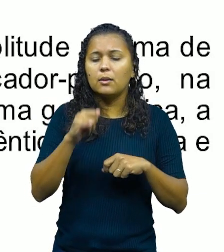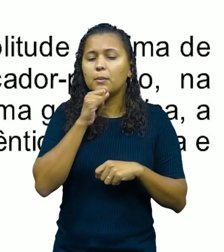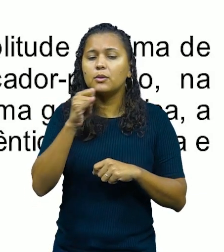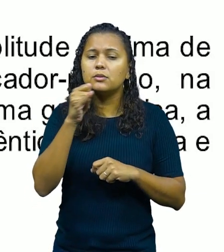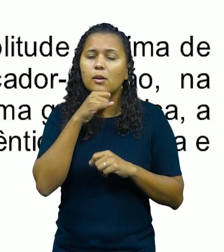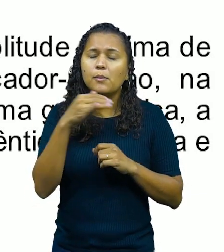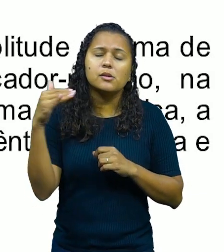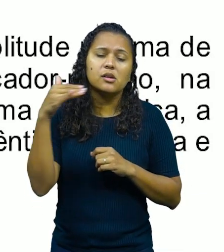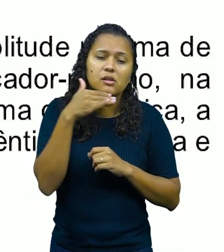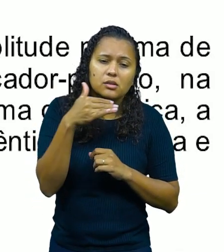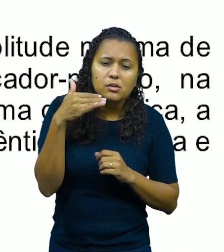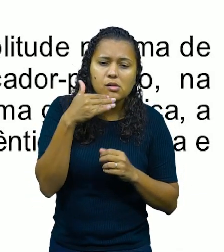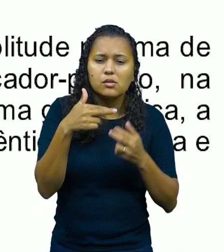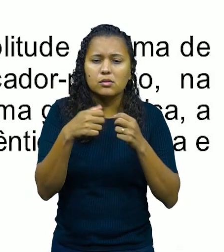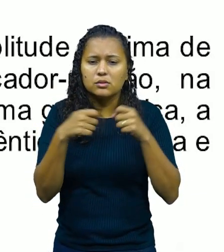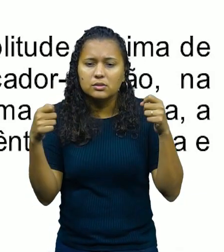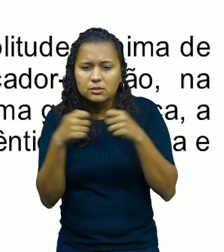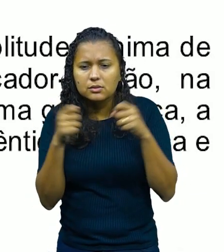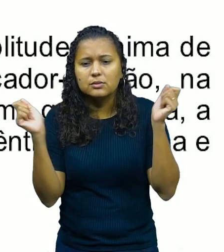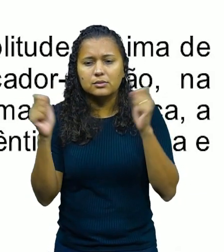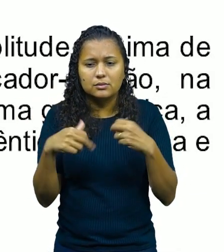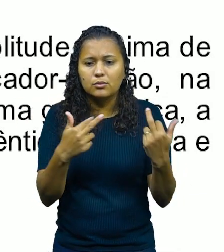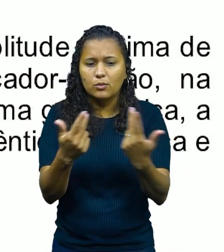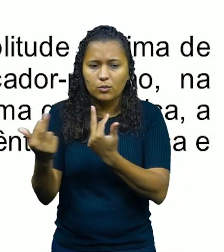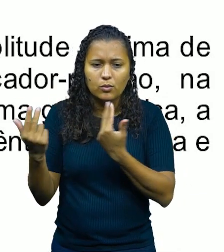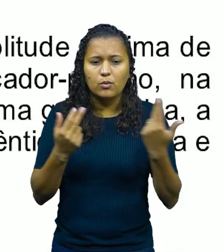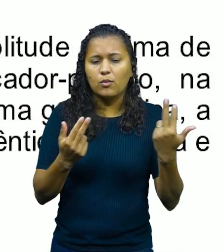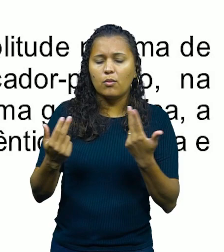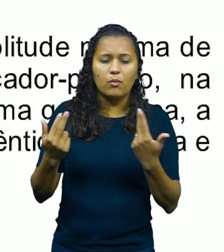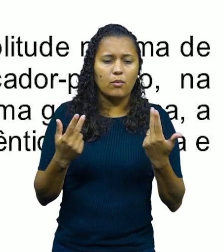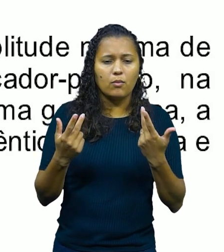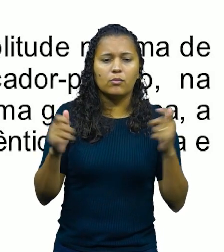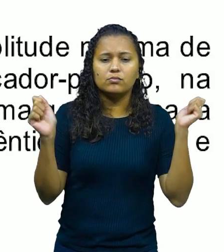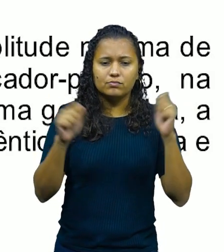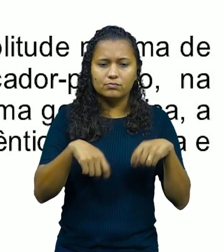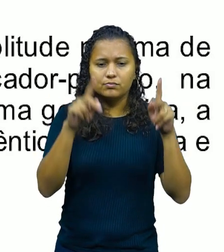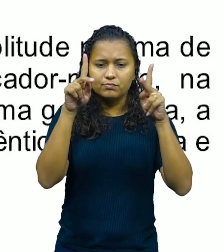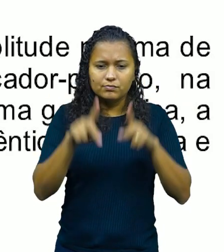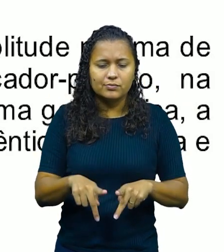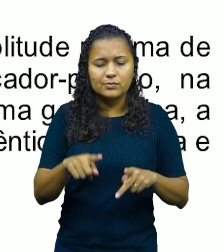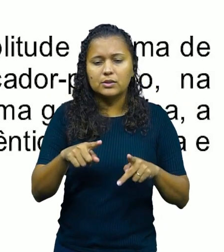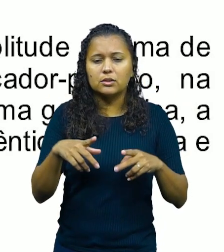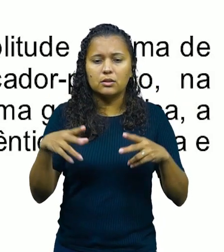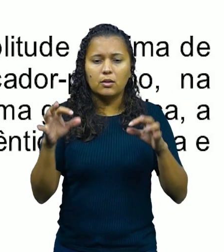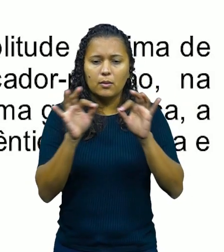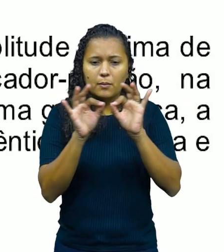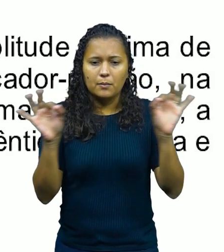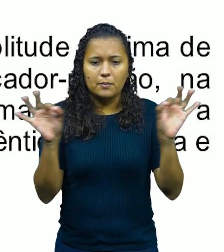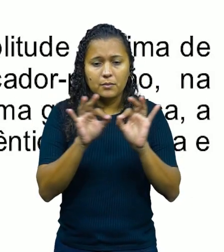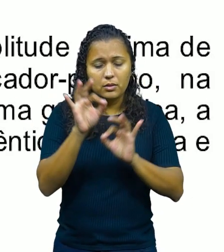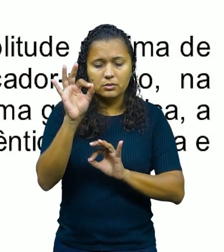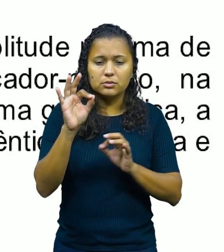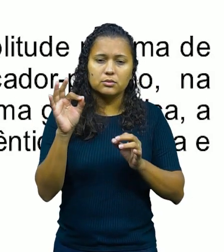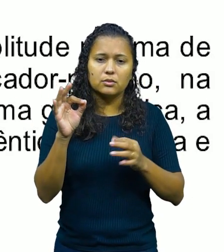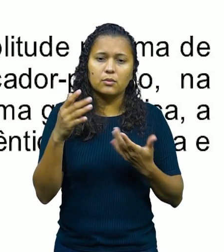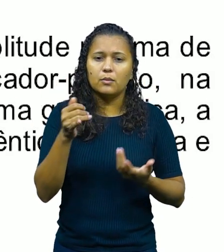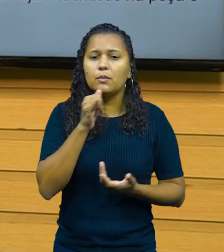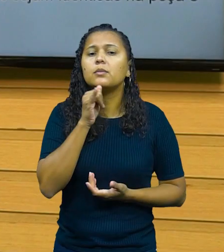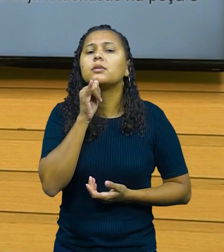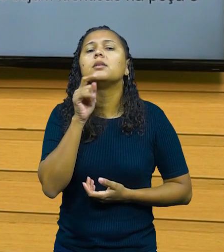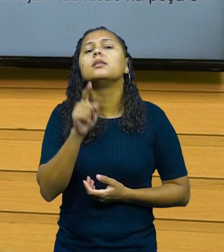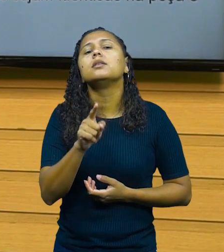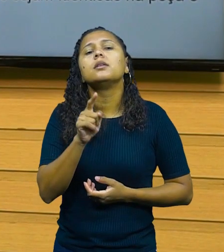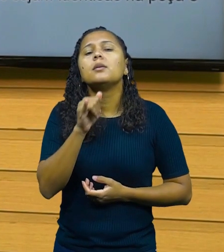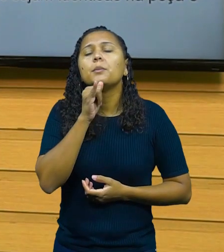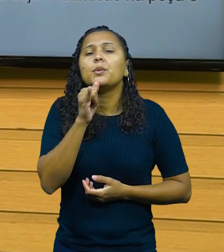de que as deformações elásticas locais sejam idênticas na peça e no padrão e não interfiram na dimensão. A gente está falando